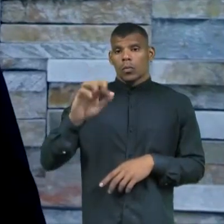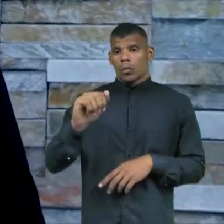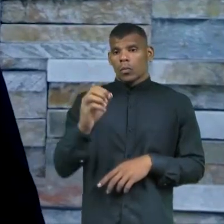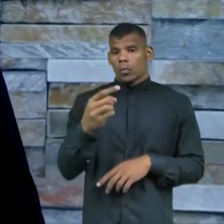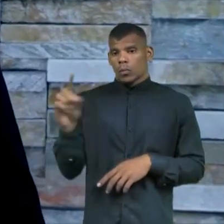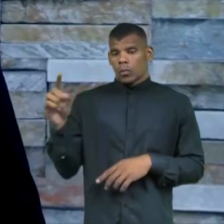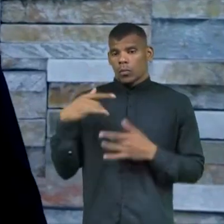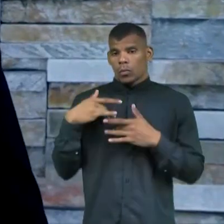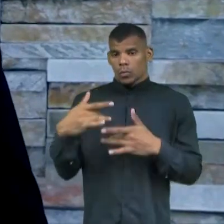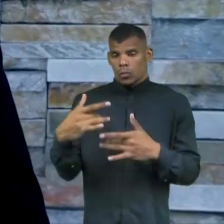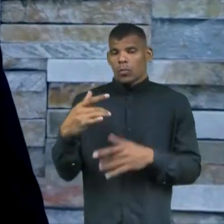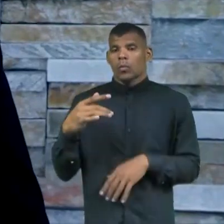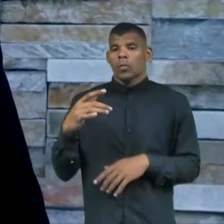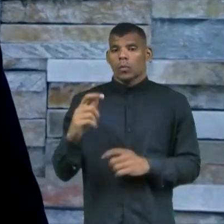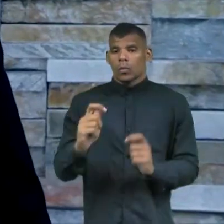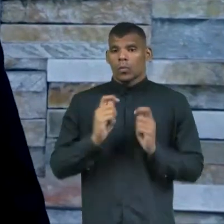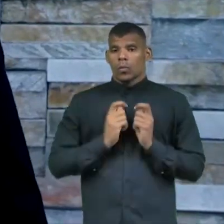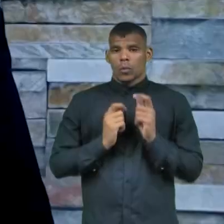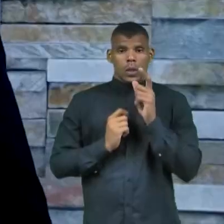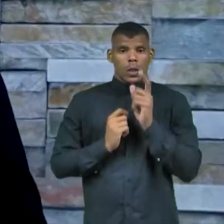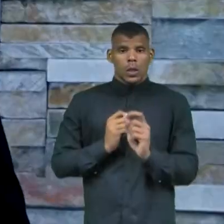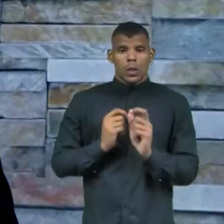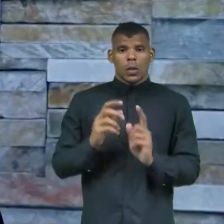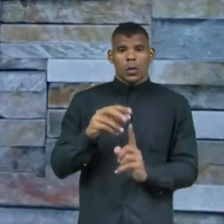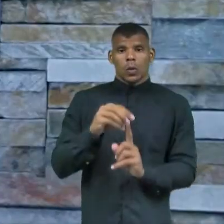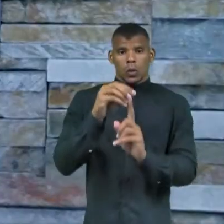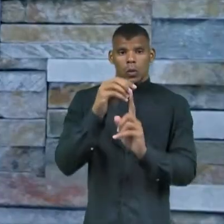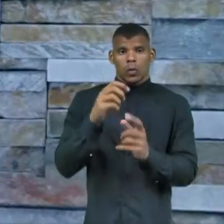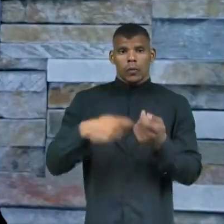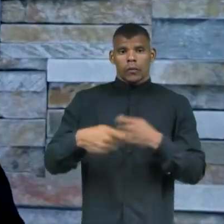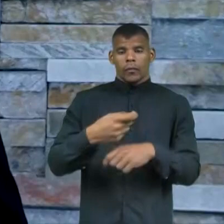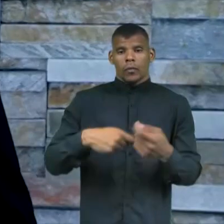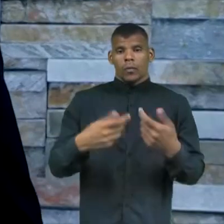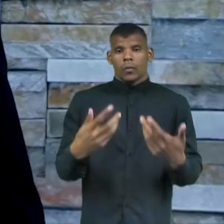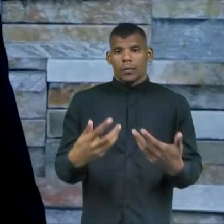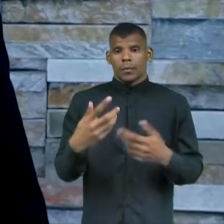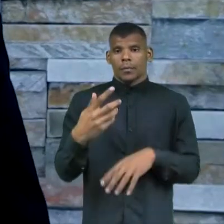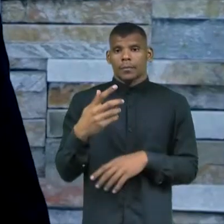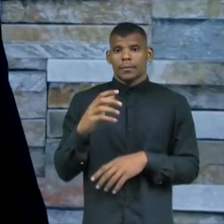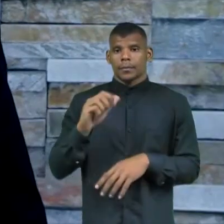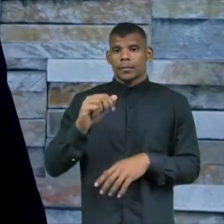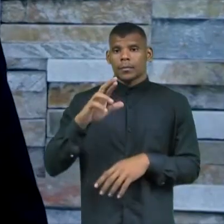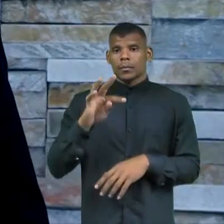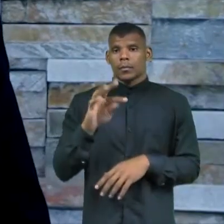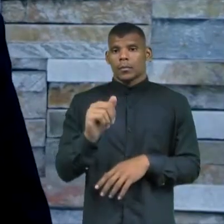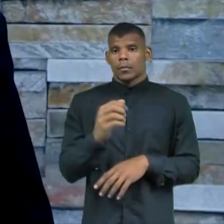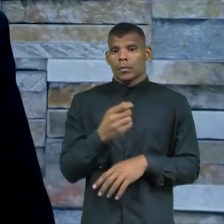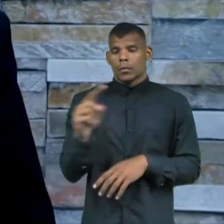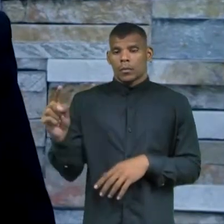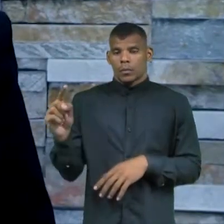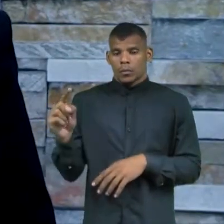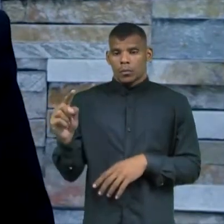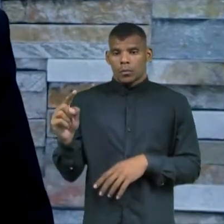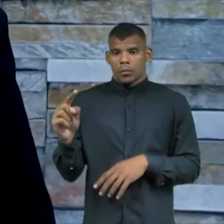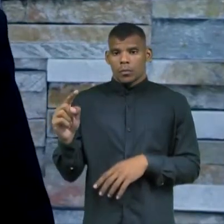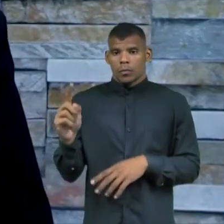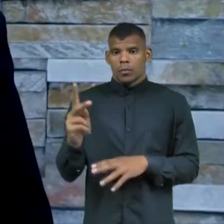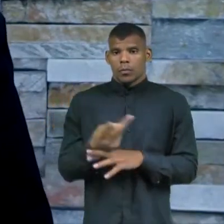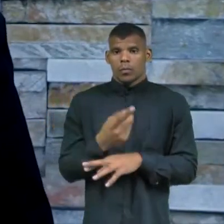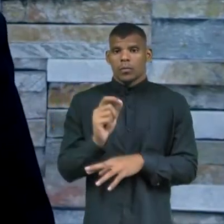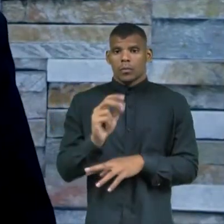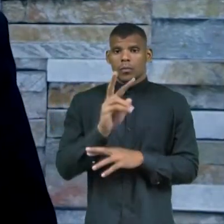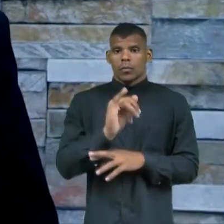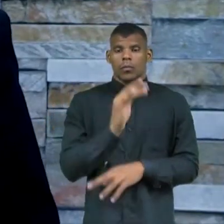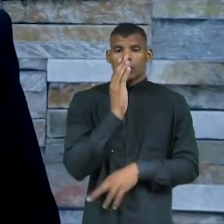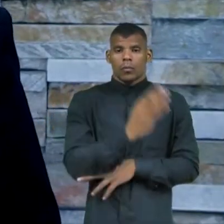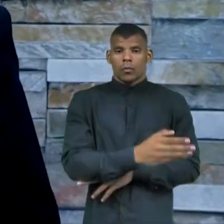benefício do aposentado para uma única financeira. Esse cartão, quando o aposentado recebe, ele vai direto para a financeira e a partir